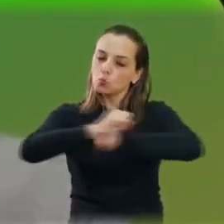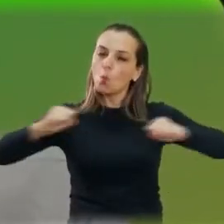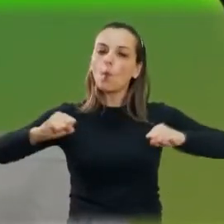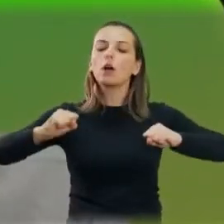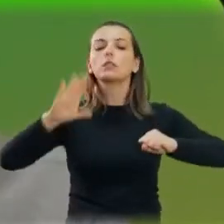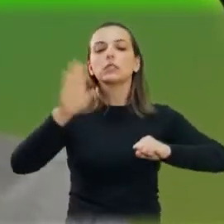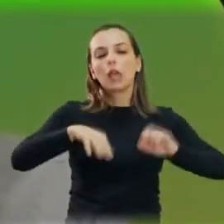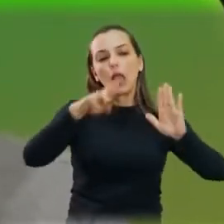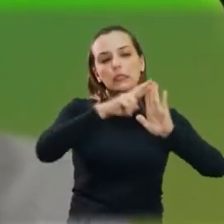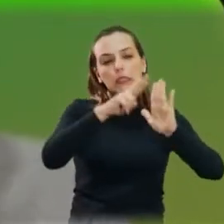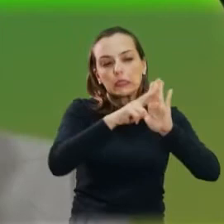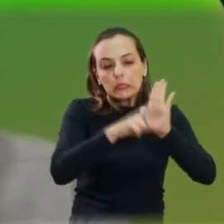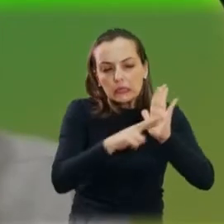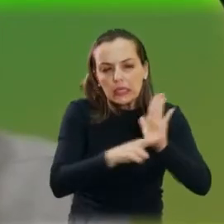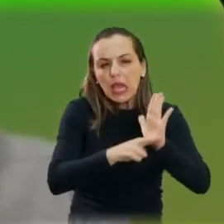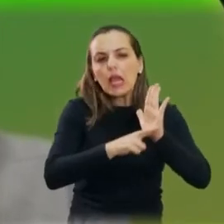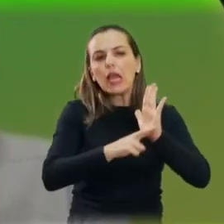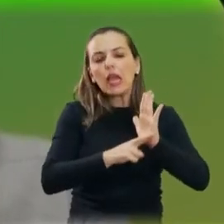restrições,